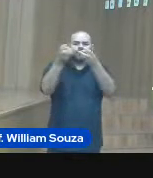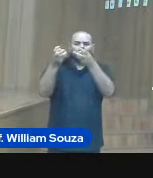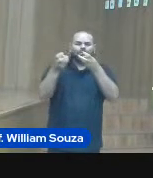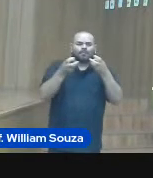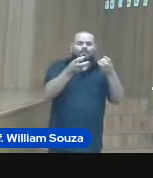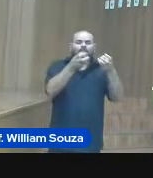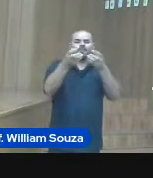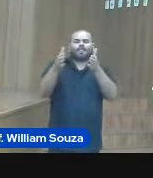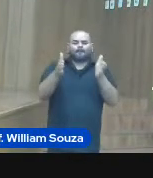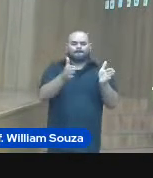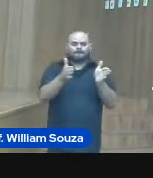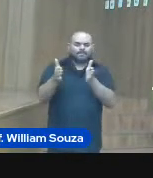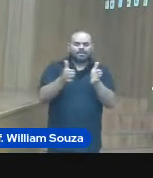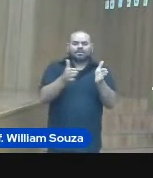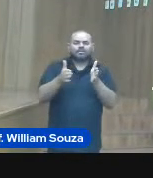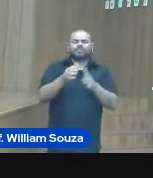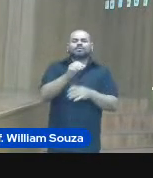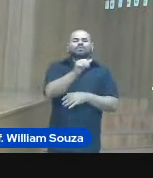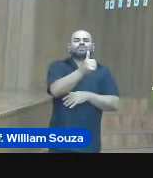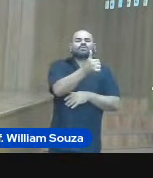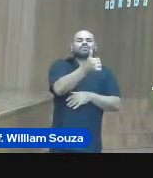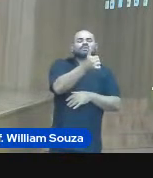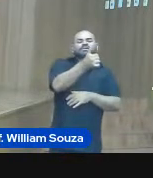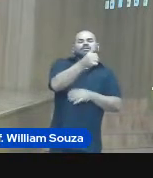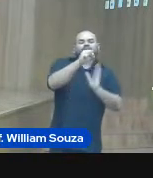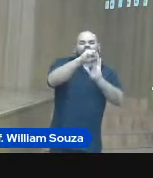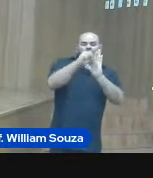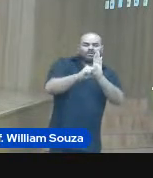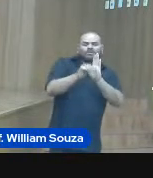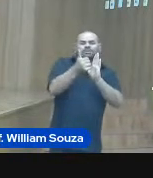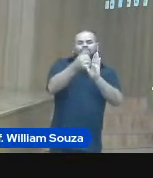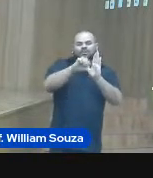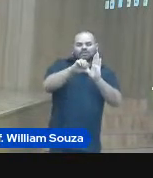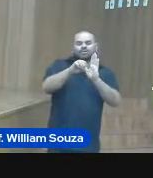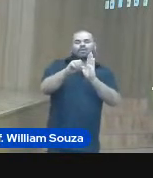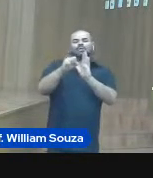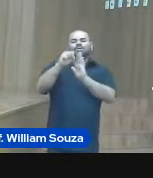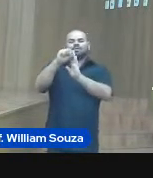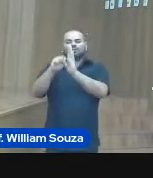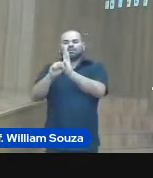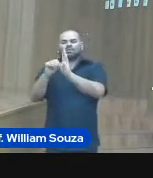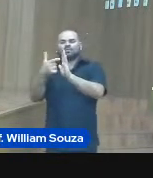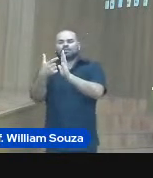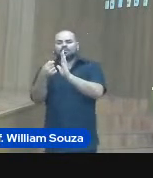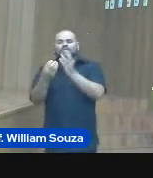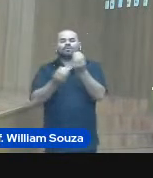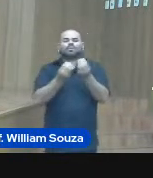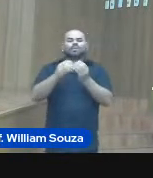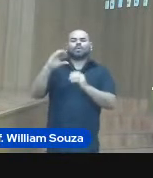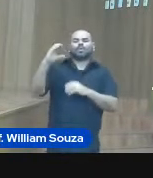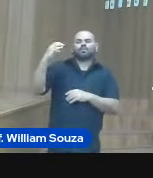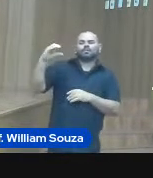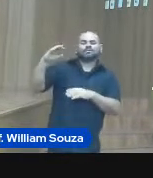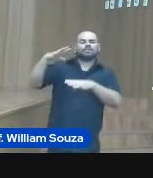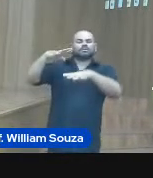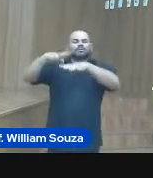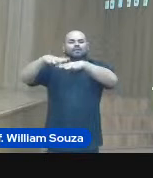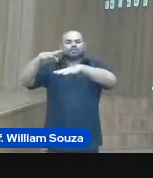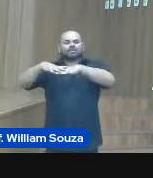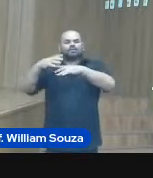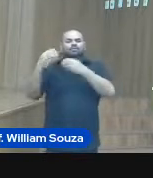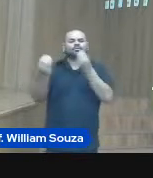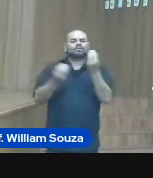do século XIX, século XX, as ciências, a matemática? Como que é